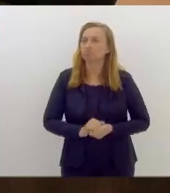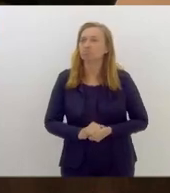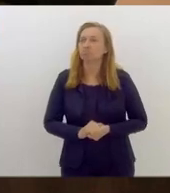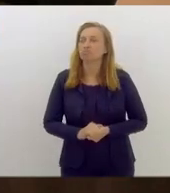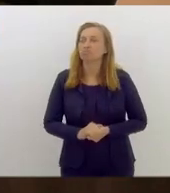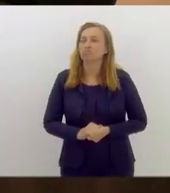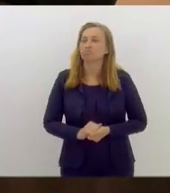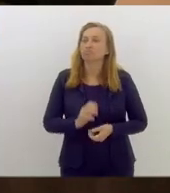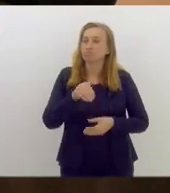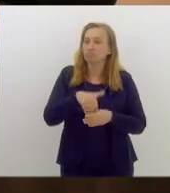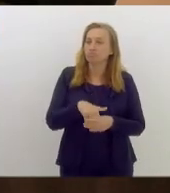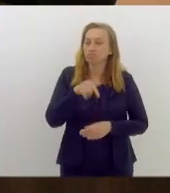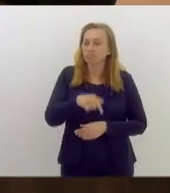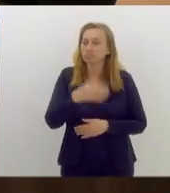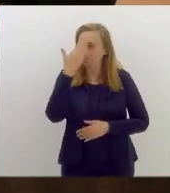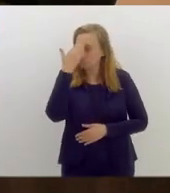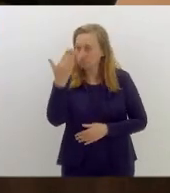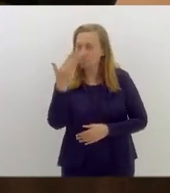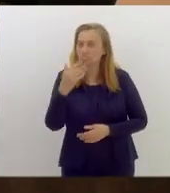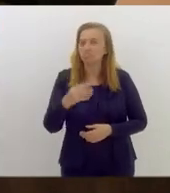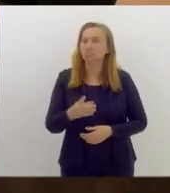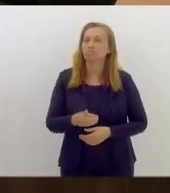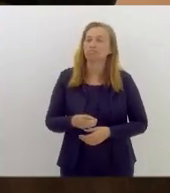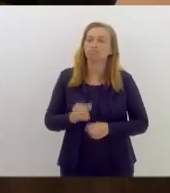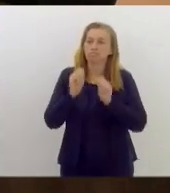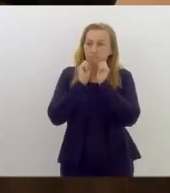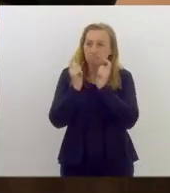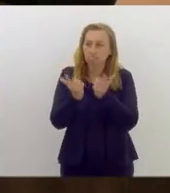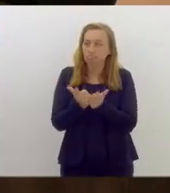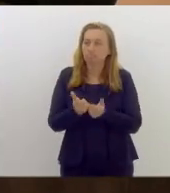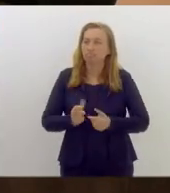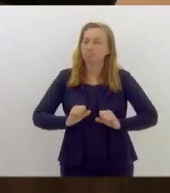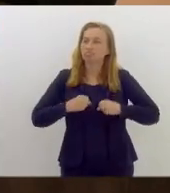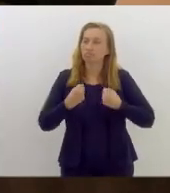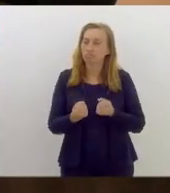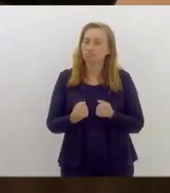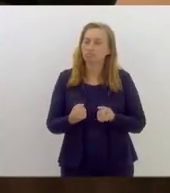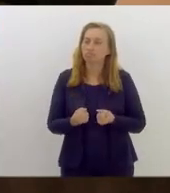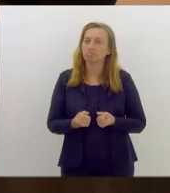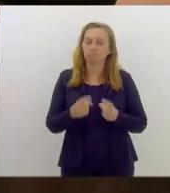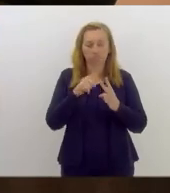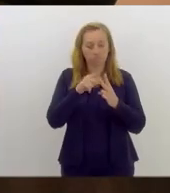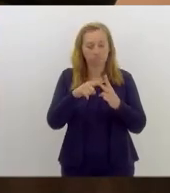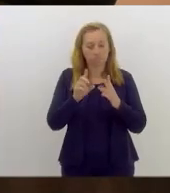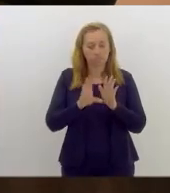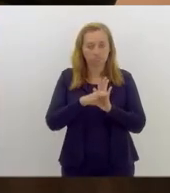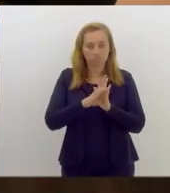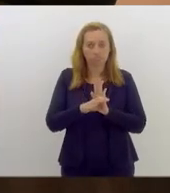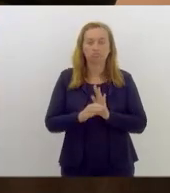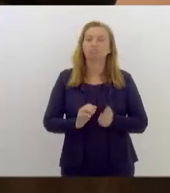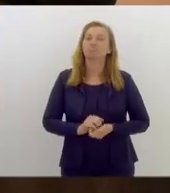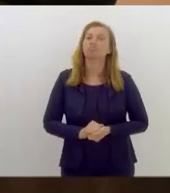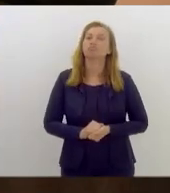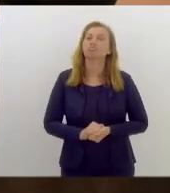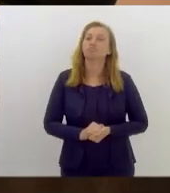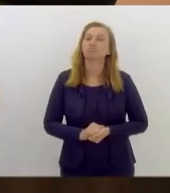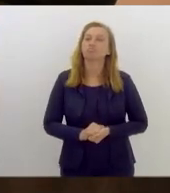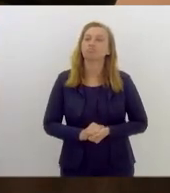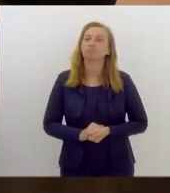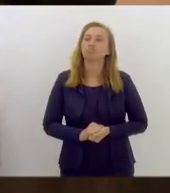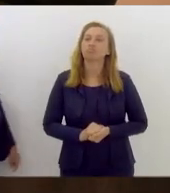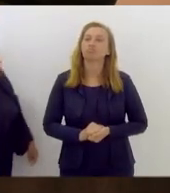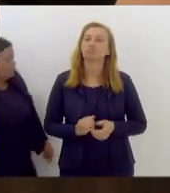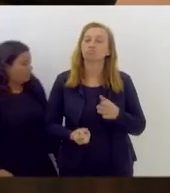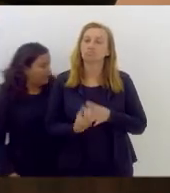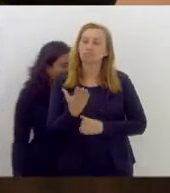que nós aprovamos aqui. Agradeço à Assembleia Legislativa, porque eu queria, André, fortalecer dois conceitos. Queria fortalecer o conceito da construção